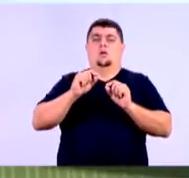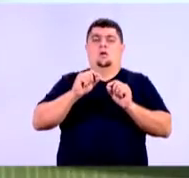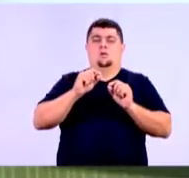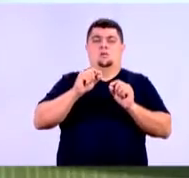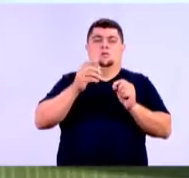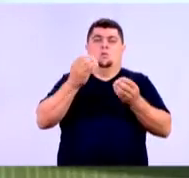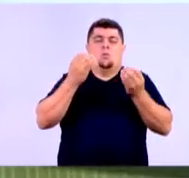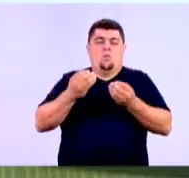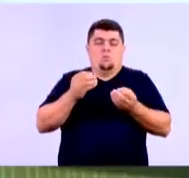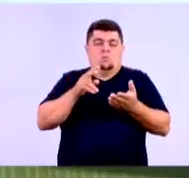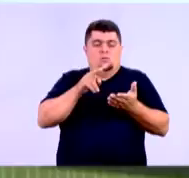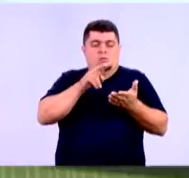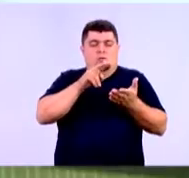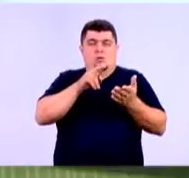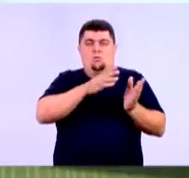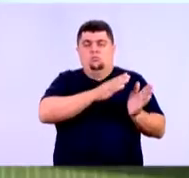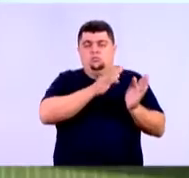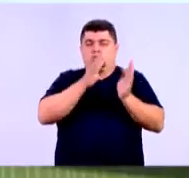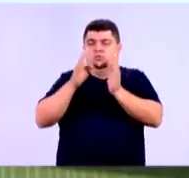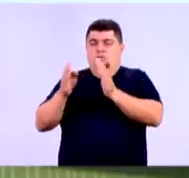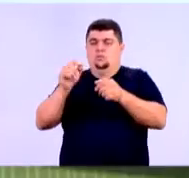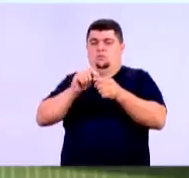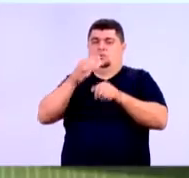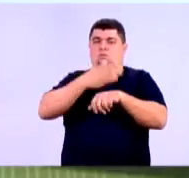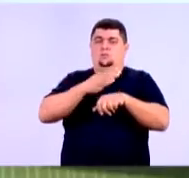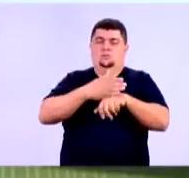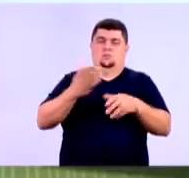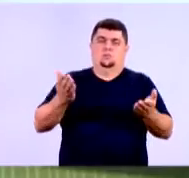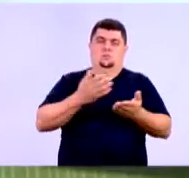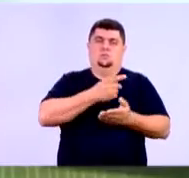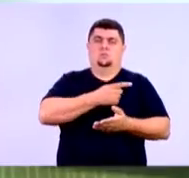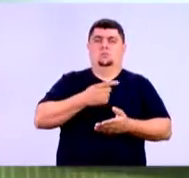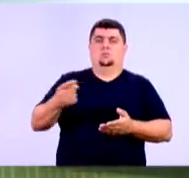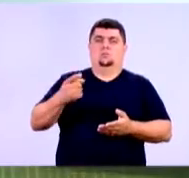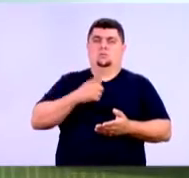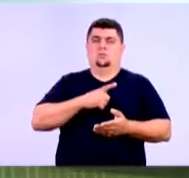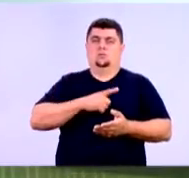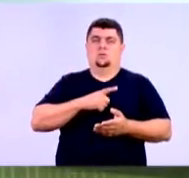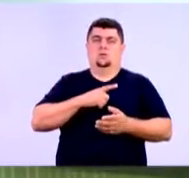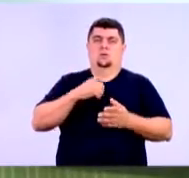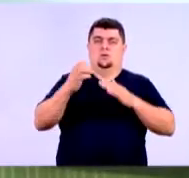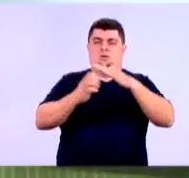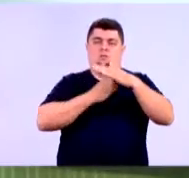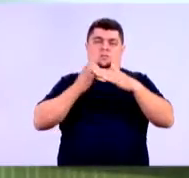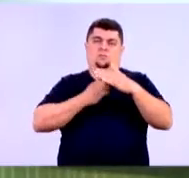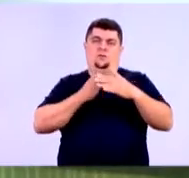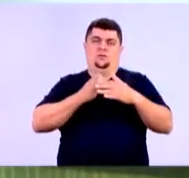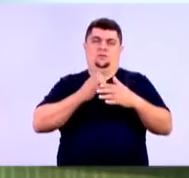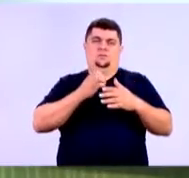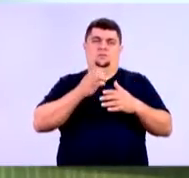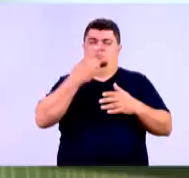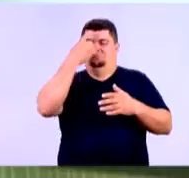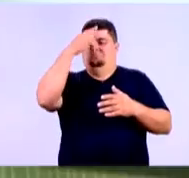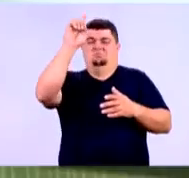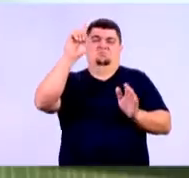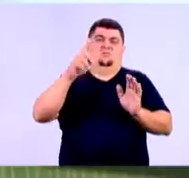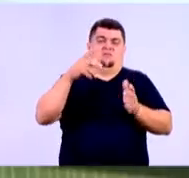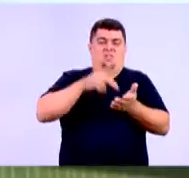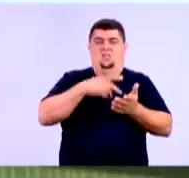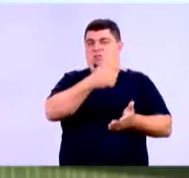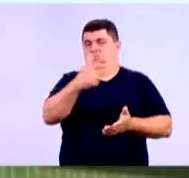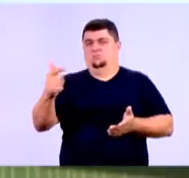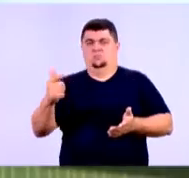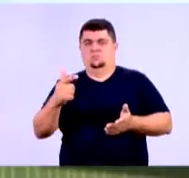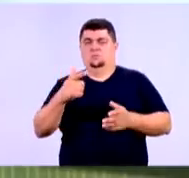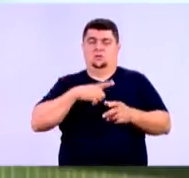vocês para fazer a atividade dessa semana. Na atividade de semana, a gente trouxe uma empresa fictícia, na atividade de percurso dessa semana.